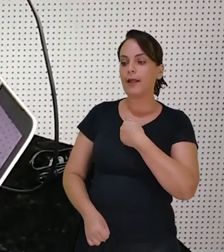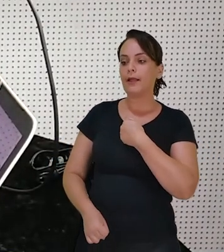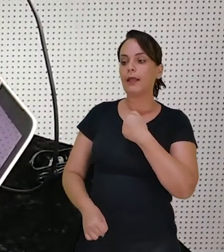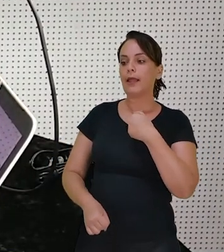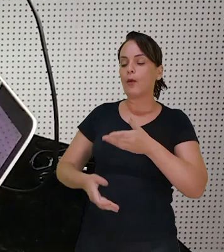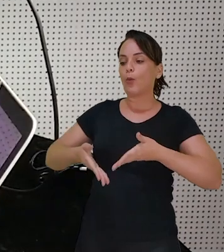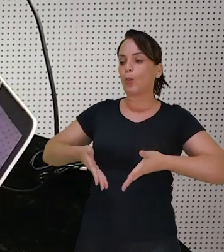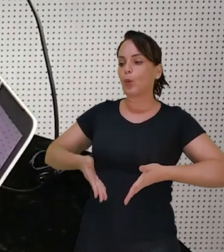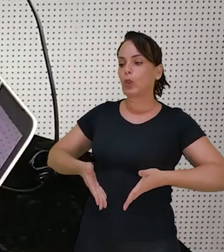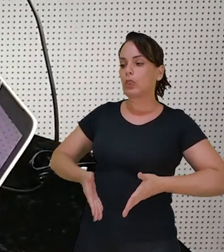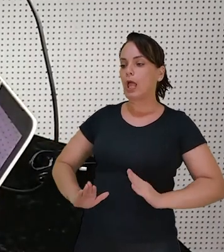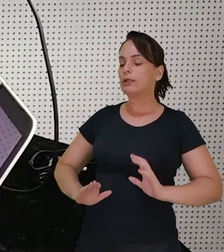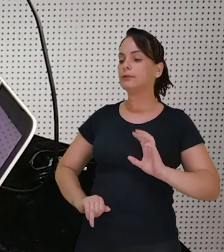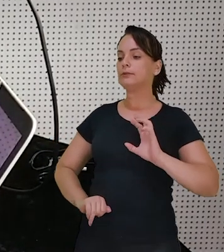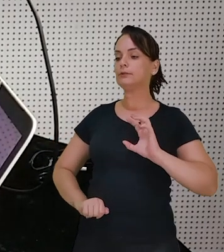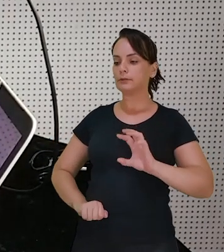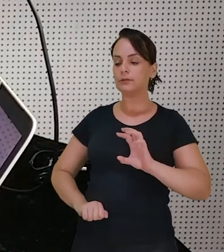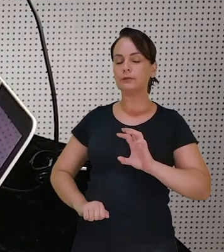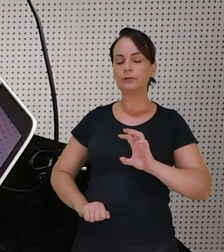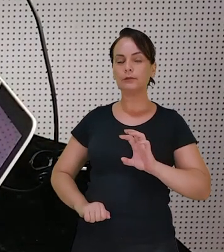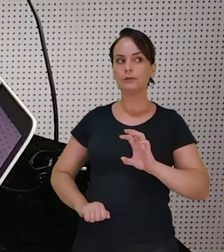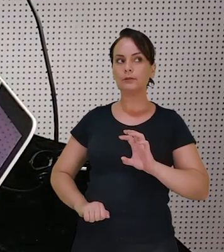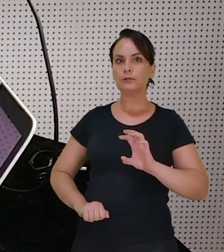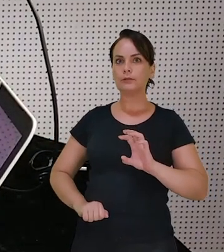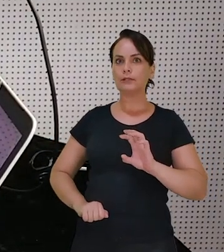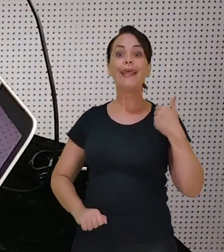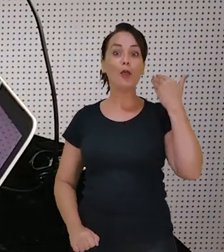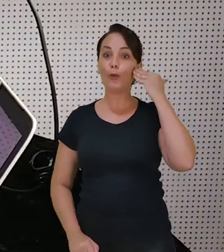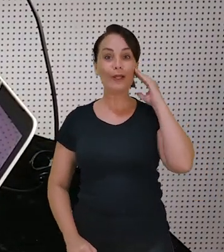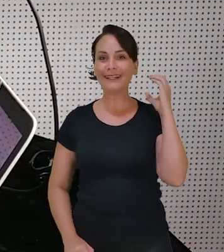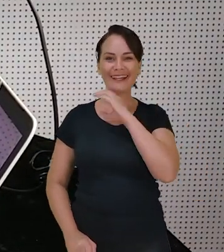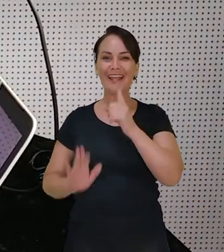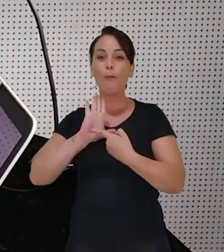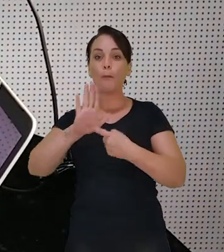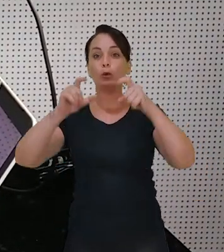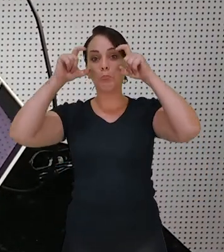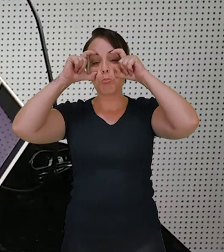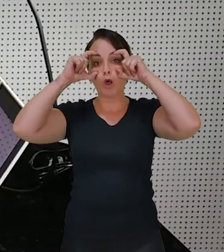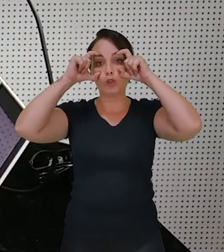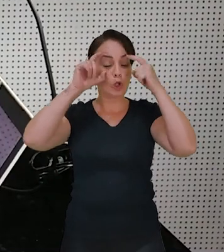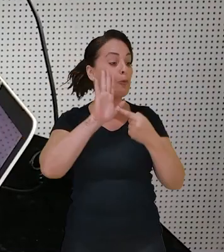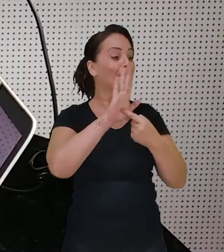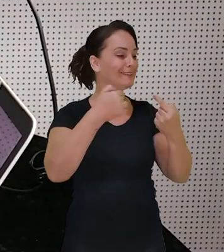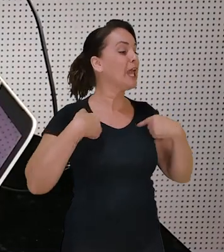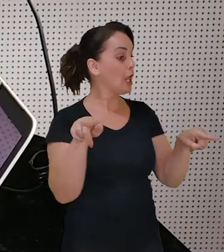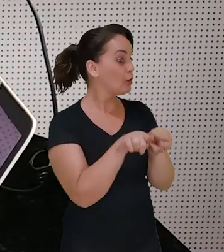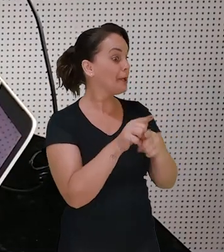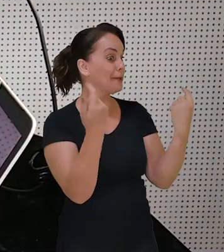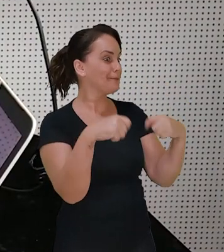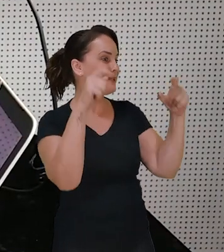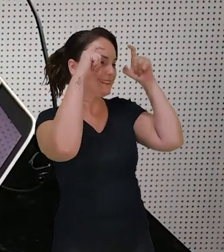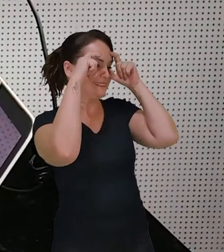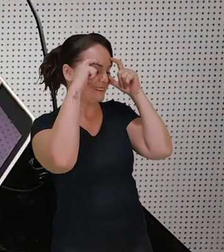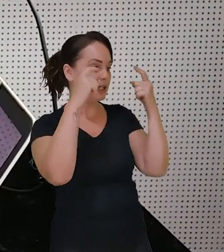nasci assim. E eu entendi logo. Mostrei meus óculos e disse, eu também preciso desses